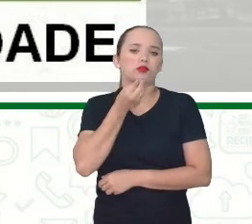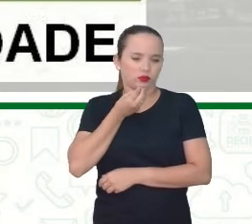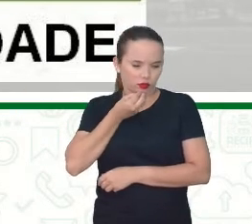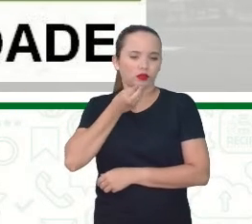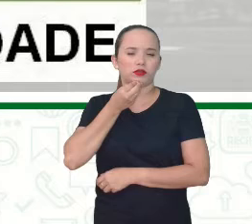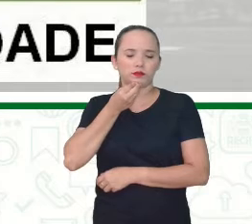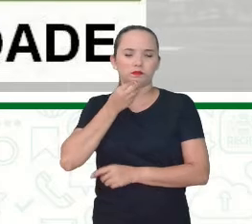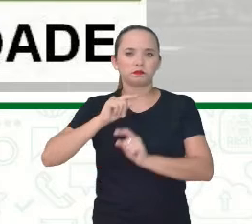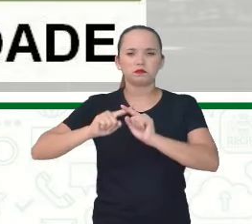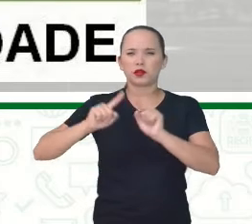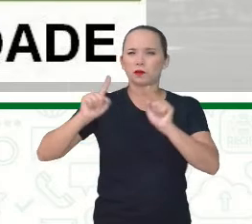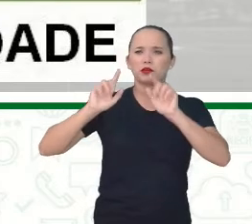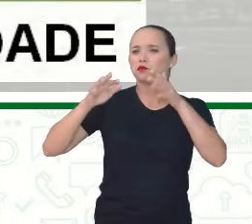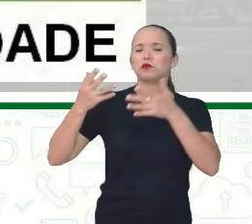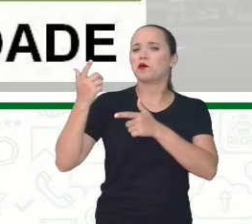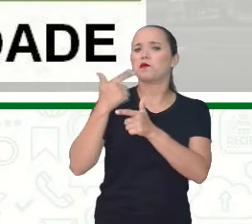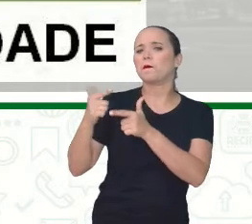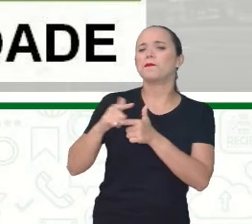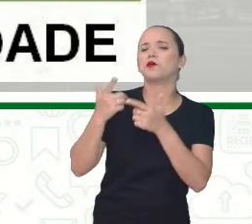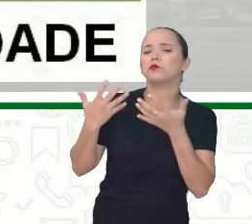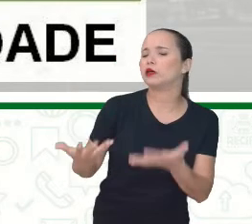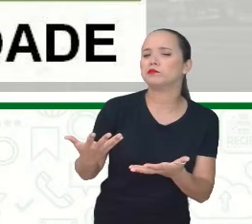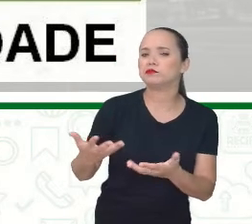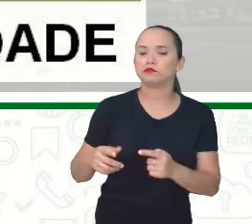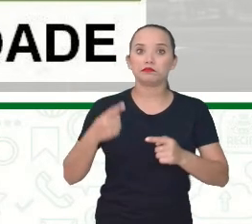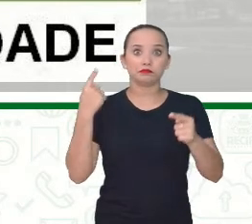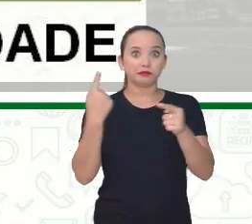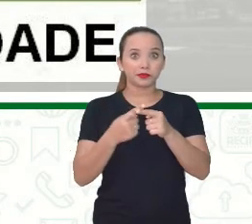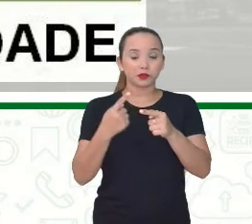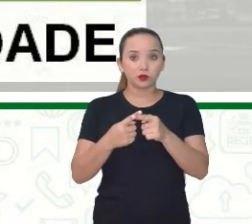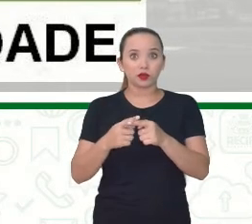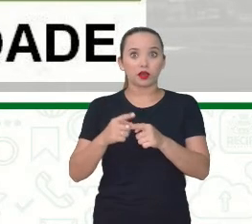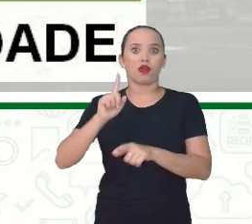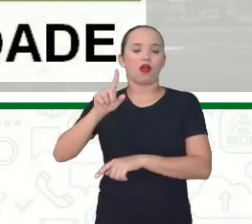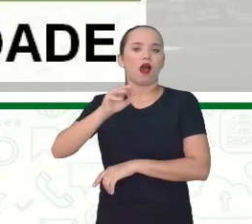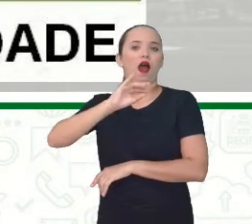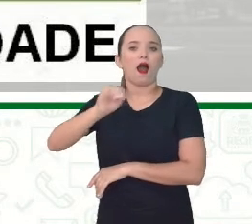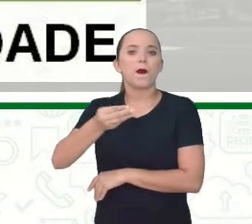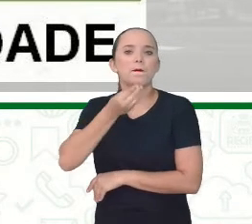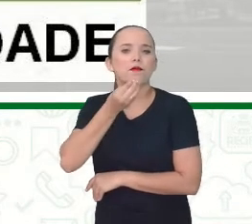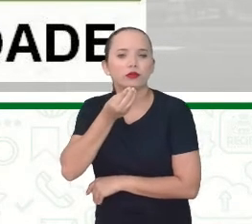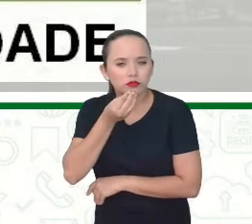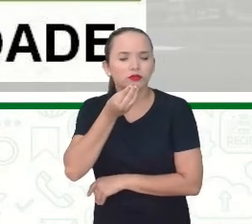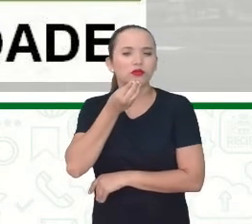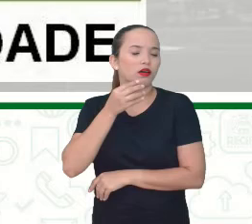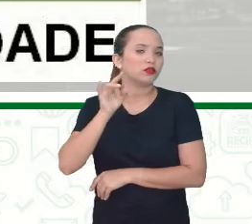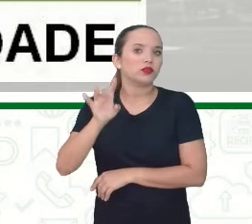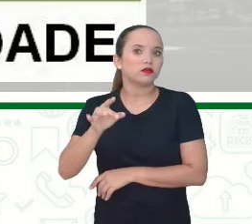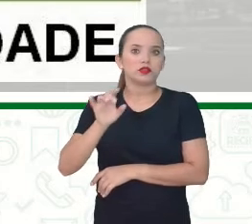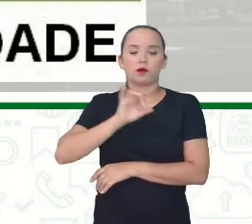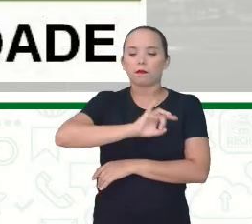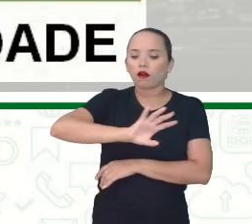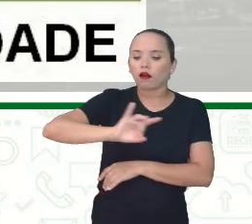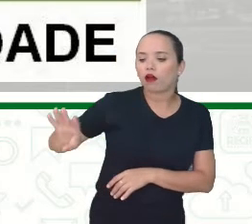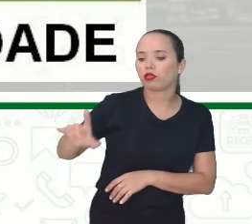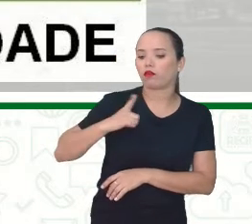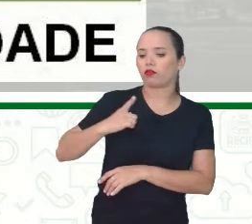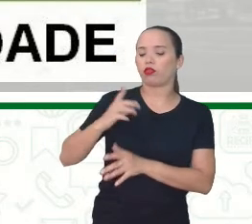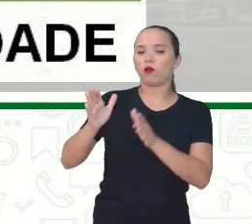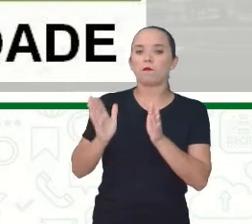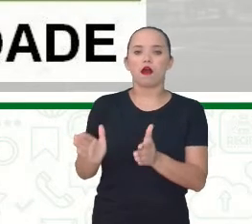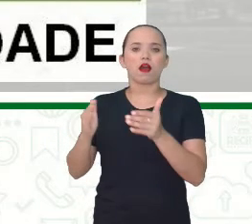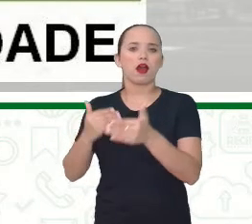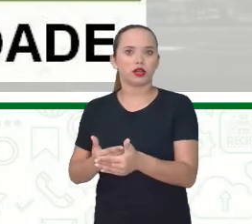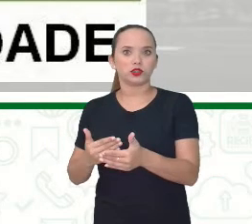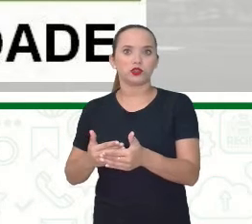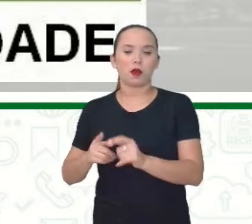qual o problema da questão aí? O problema é dar a oportunidade não somente de cada um ter um caixote, mas de cada um poder assistir